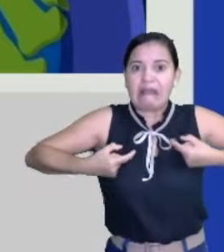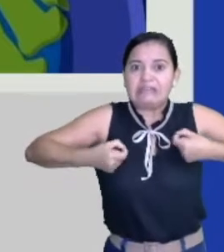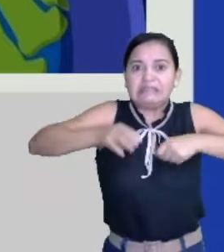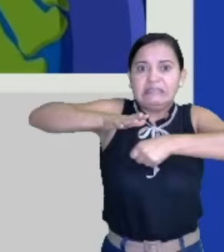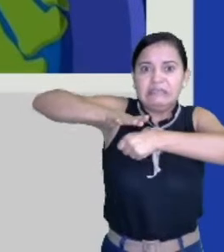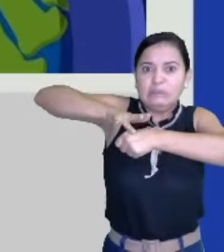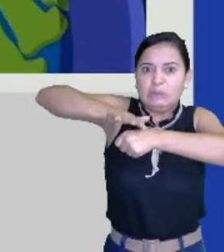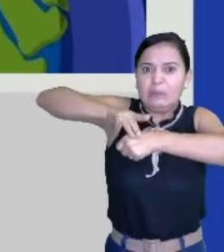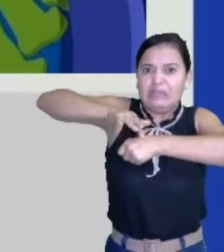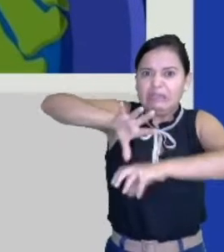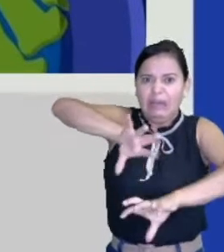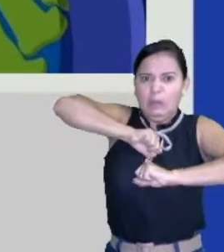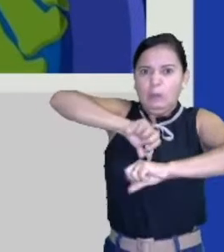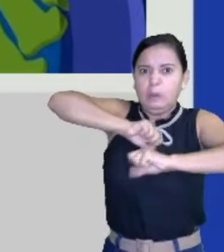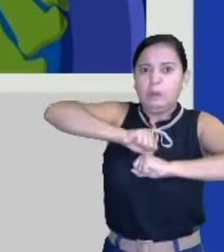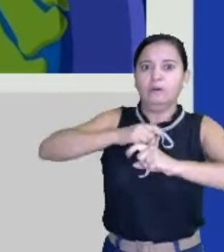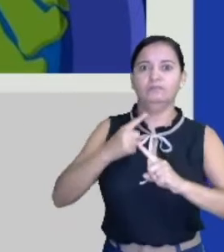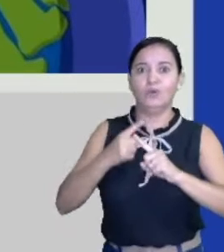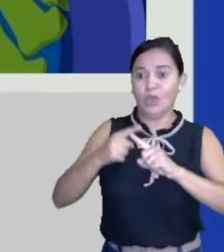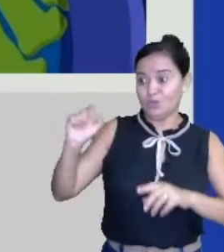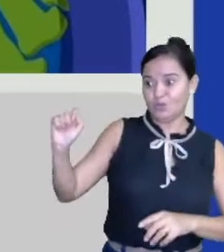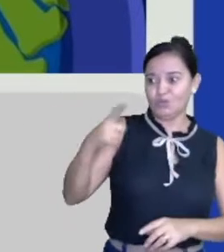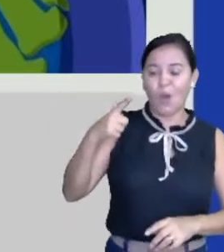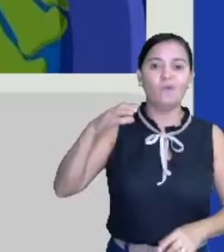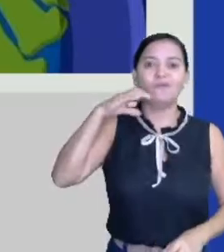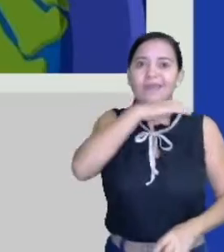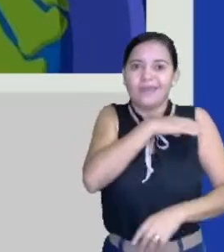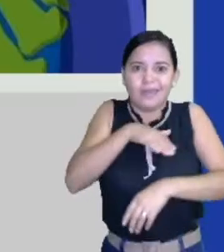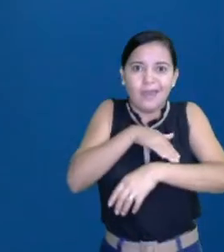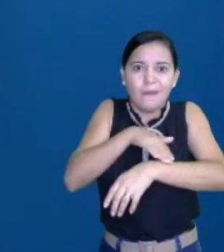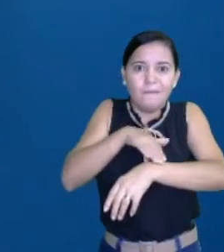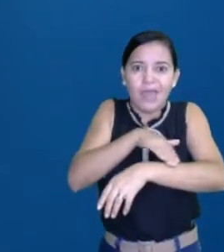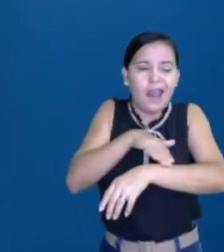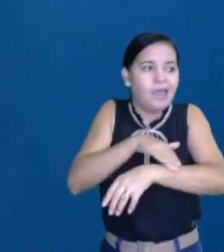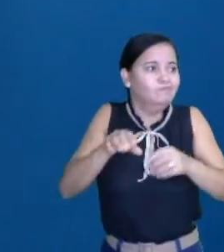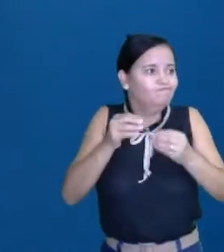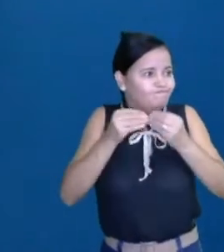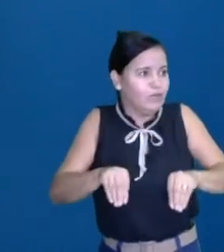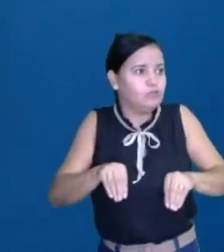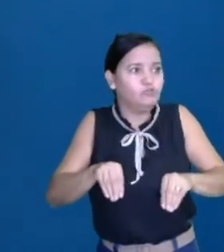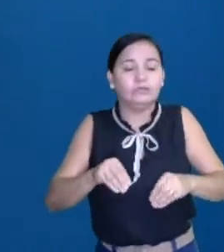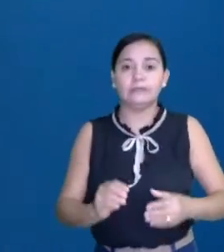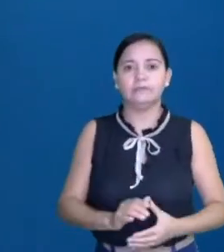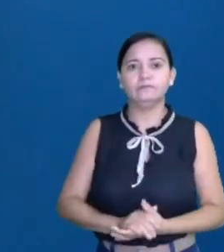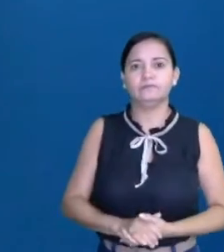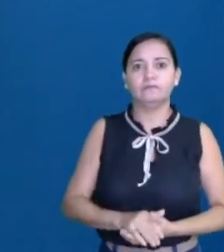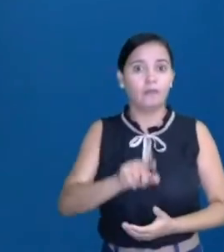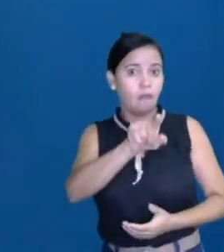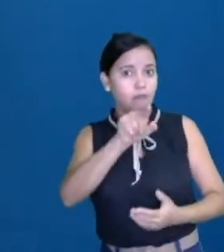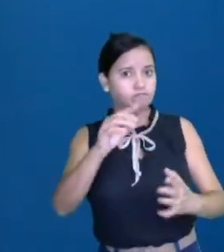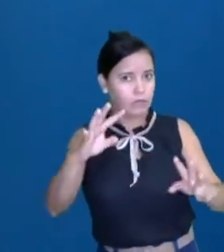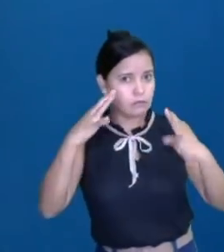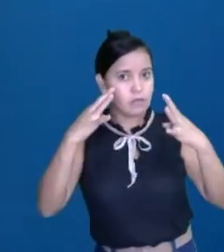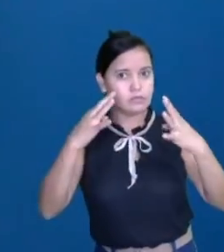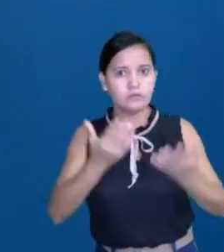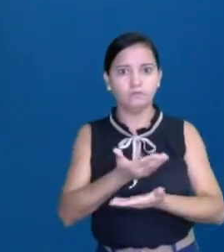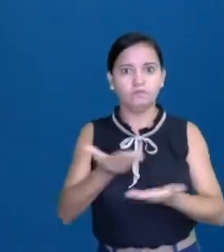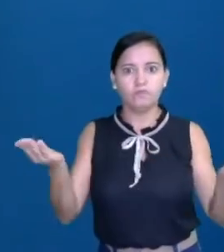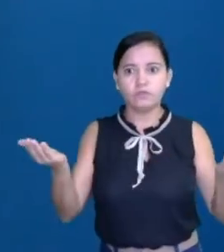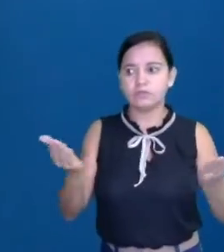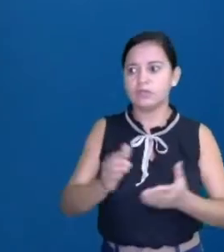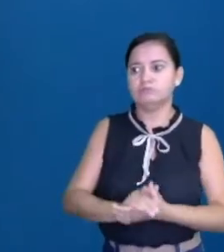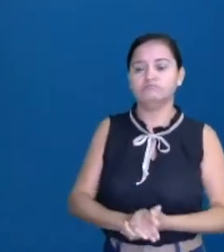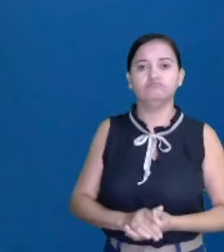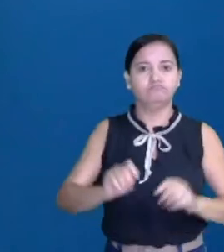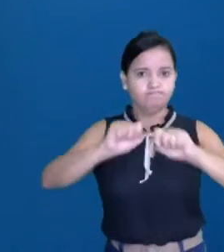por esse problema, tá? Só para vocês terem ideia, gente, e aí eu vou pedir para a produção voltar aqui comigo, eu vou chamar a atenção de vocês nessa